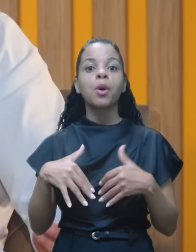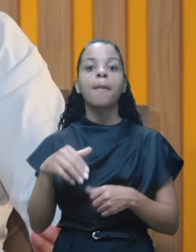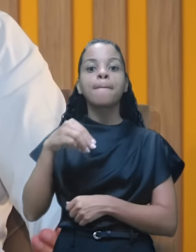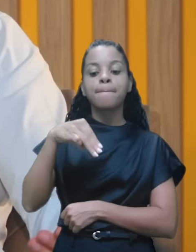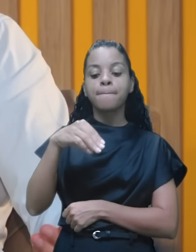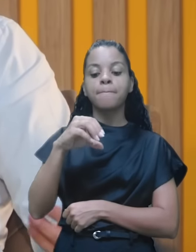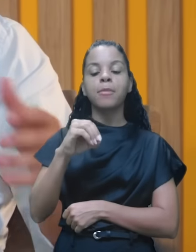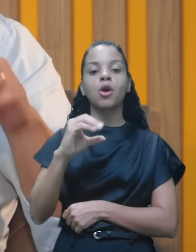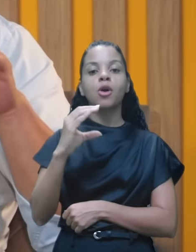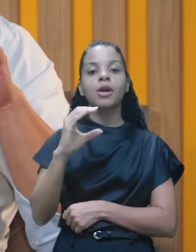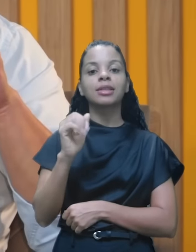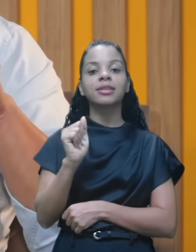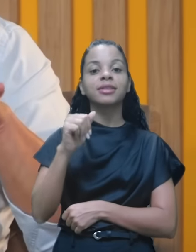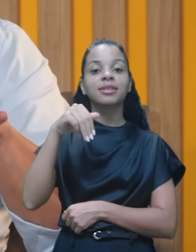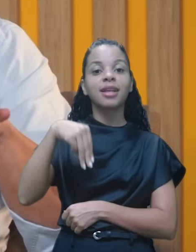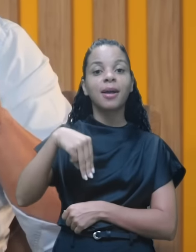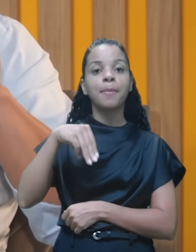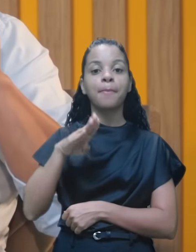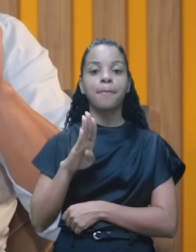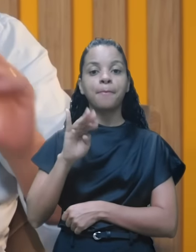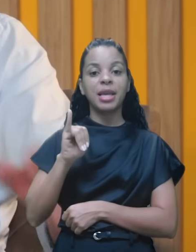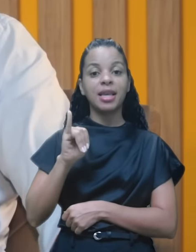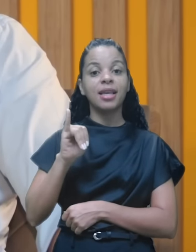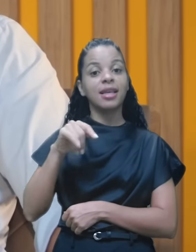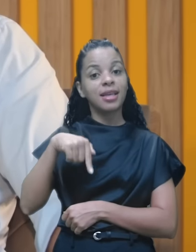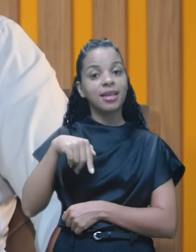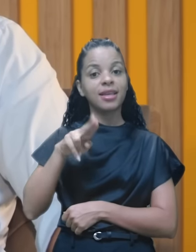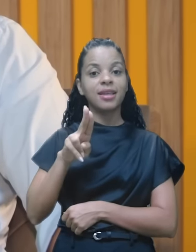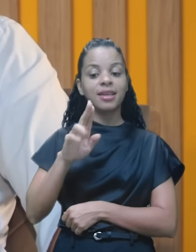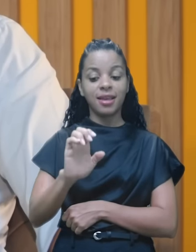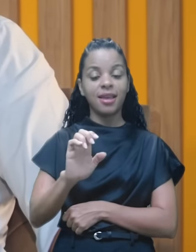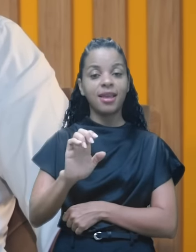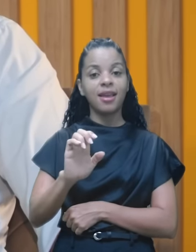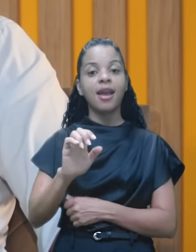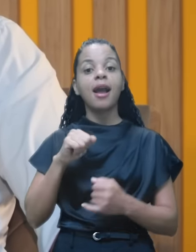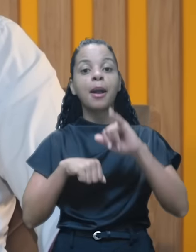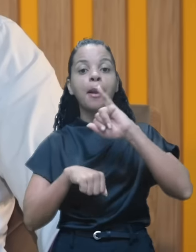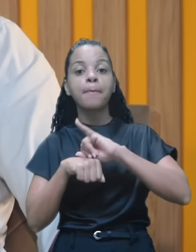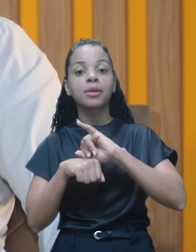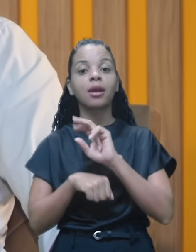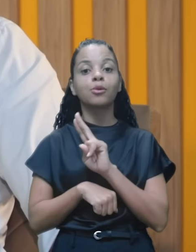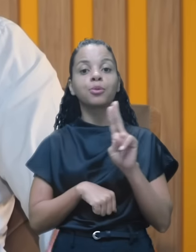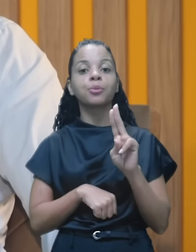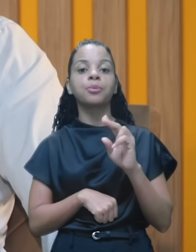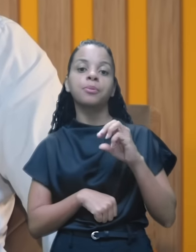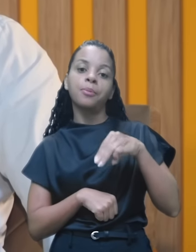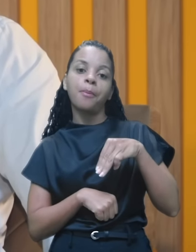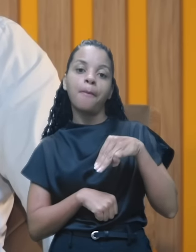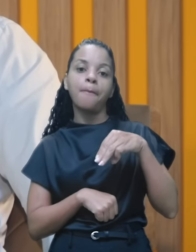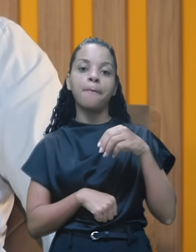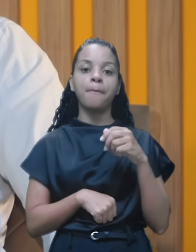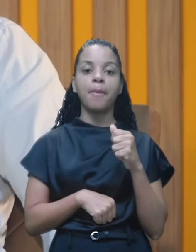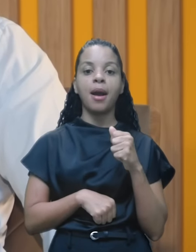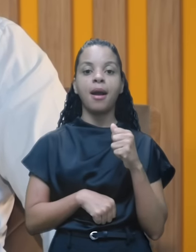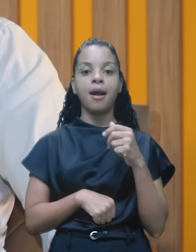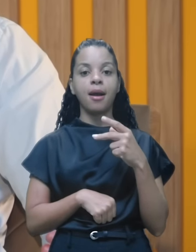Maputo. E eu fiz questão de fazer uma pesquisa e assistir a uns vídeos muito interessantes da capital Maputo, e eu